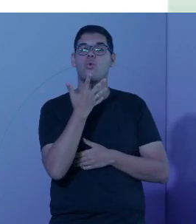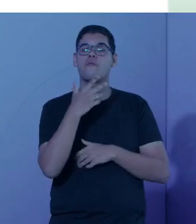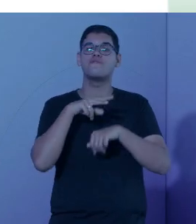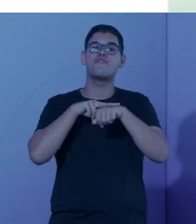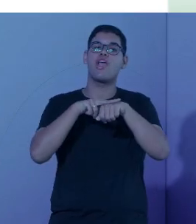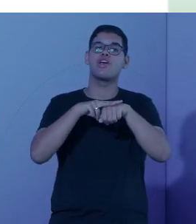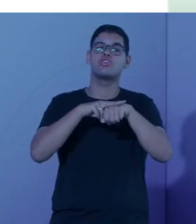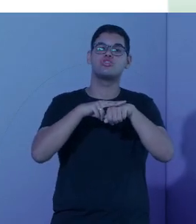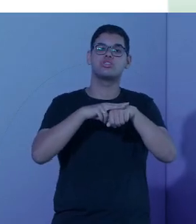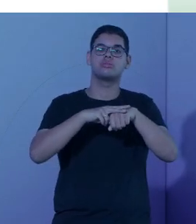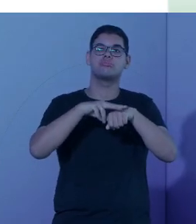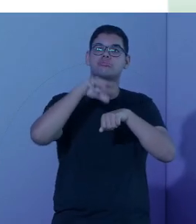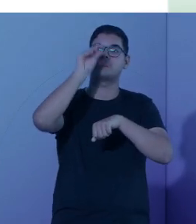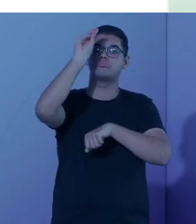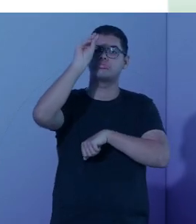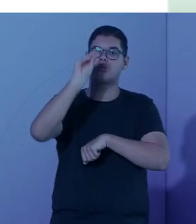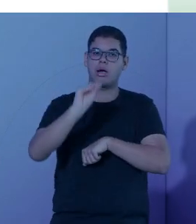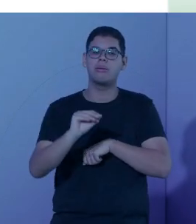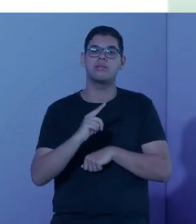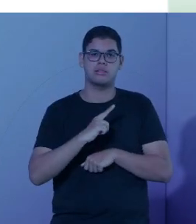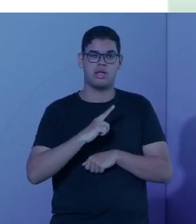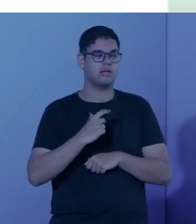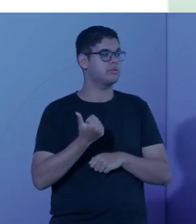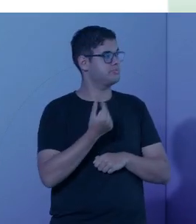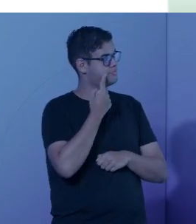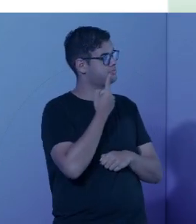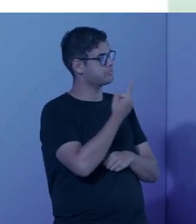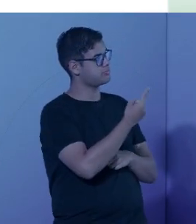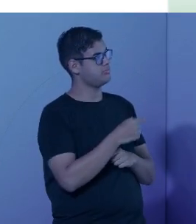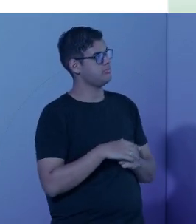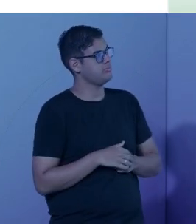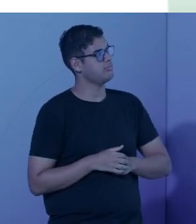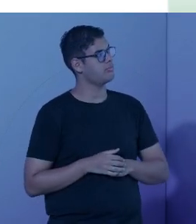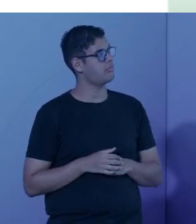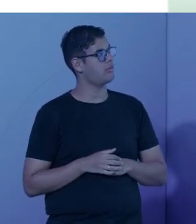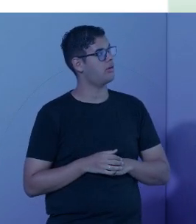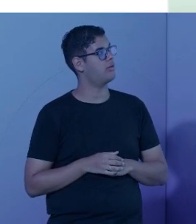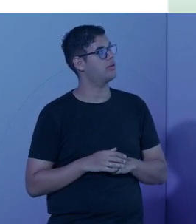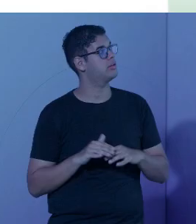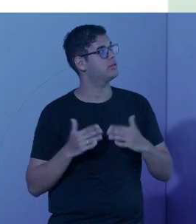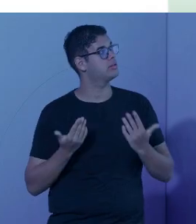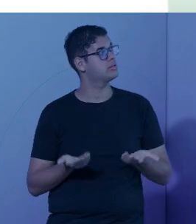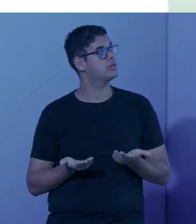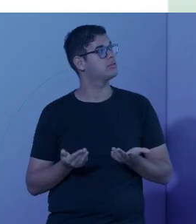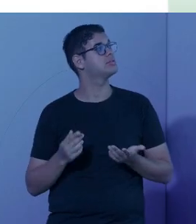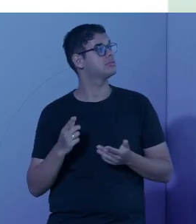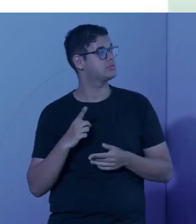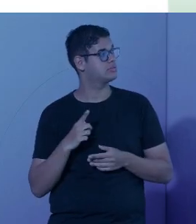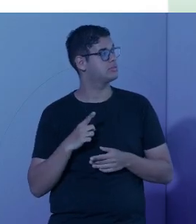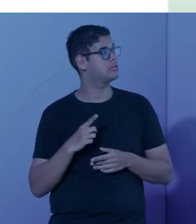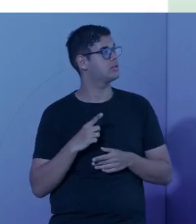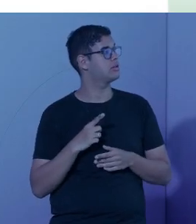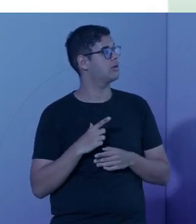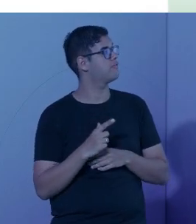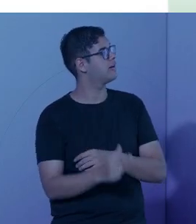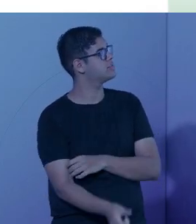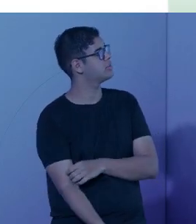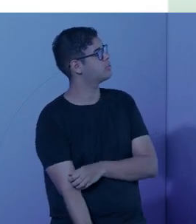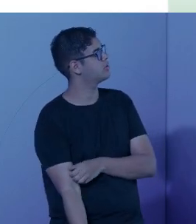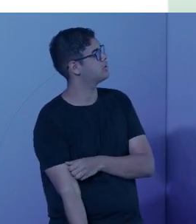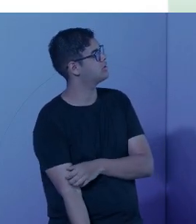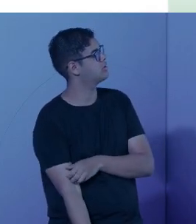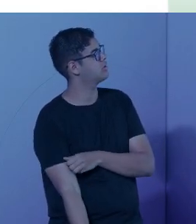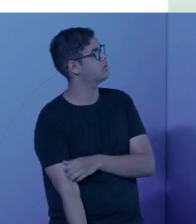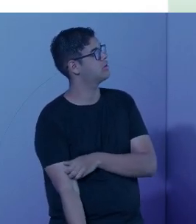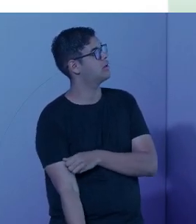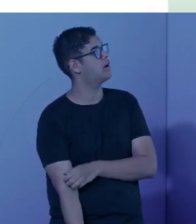Depois, na sequência, a gente teria uma fase de pactuação. E aqui é uma coisa que é importante dizer. Apesar de eu ter colocado isso num fluxograma